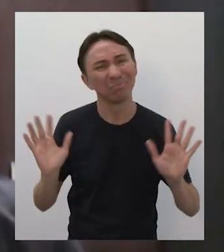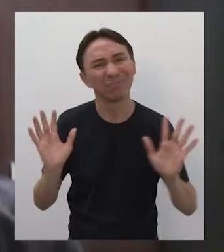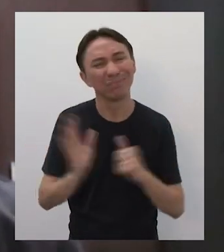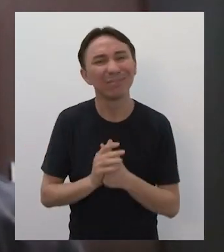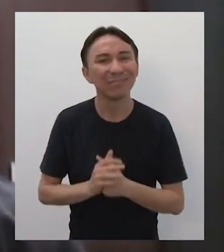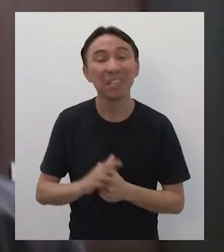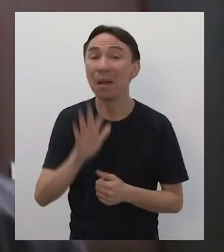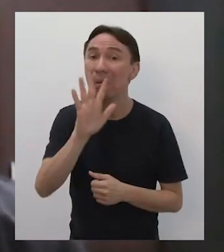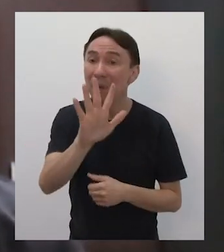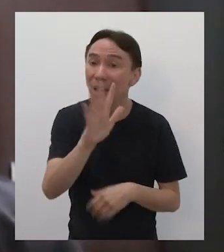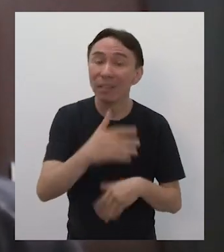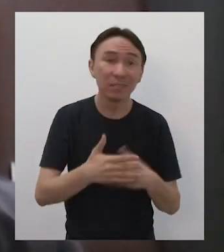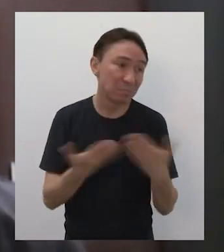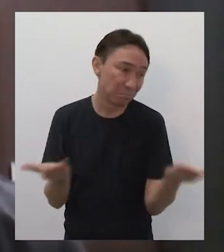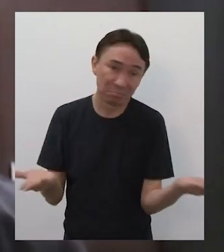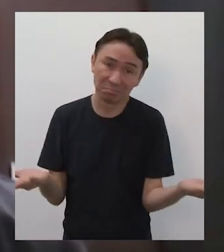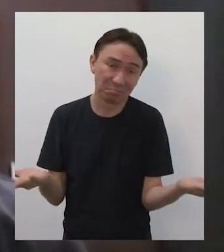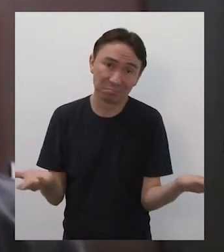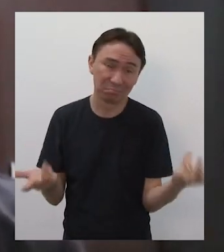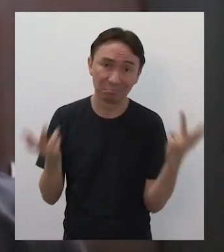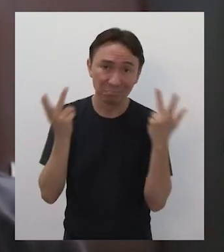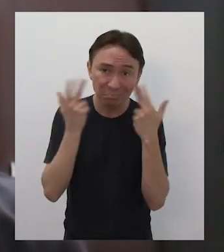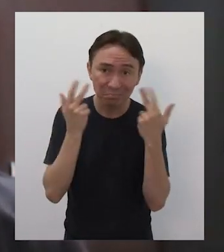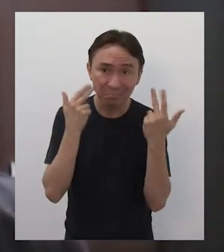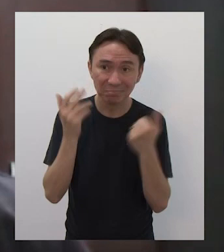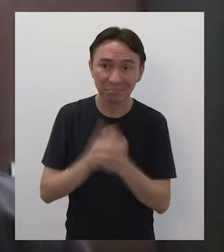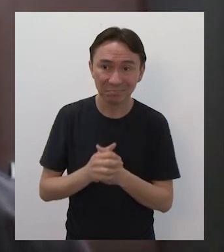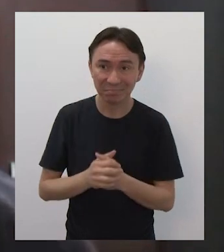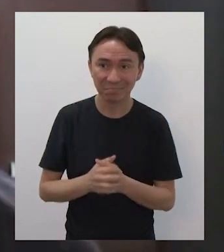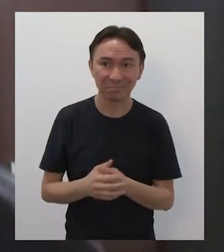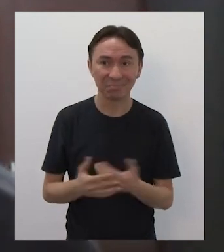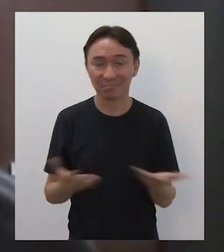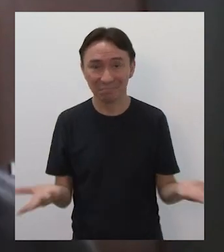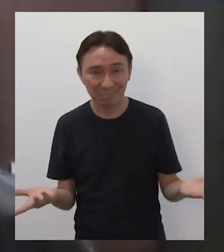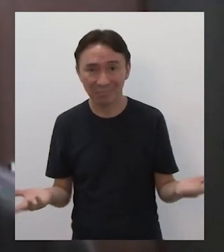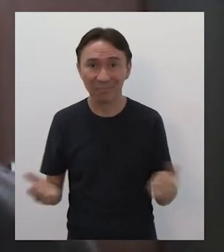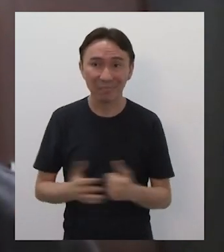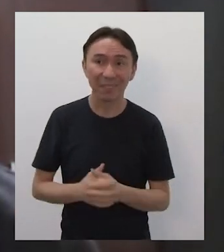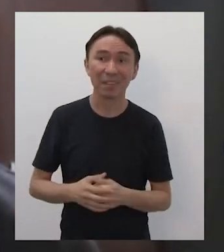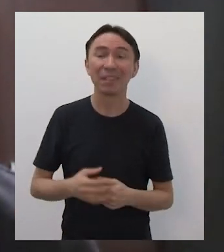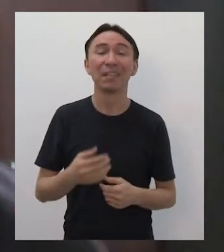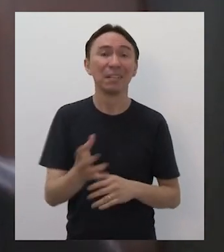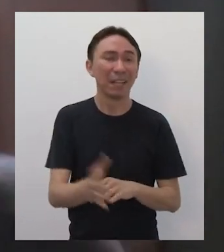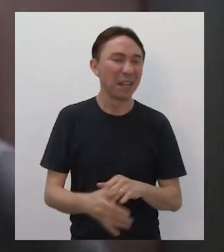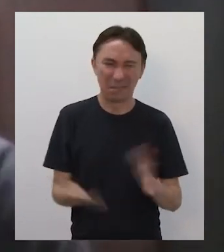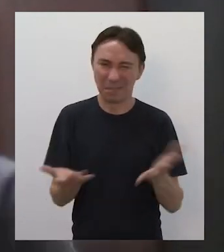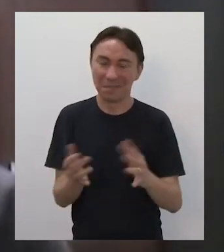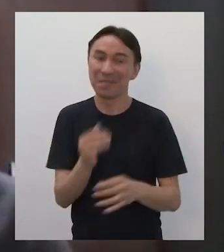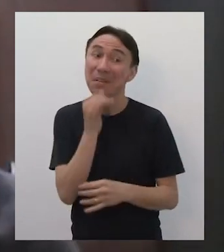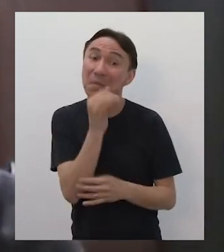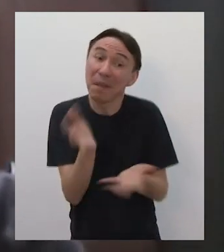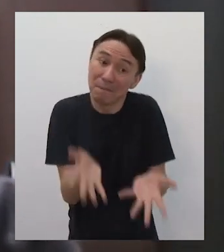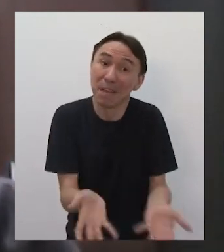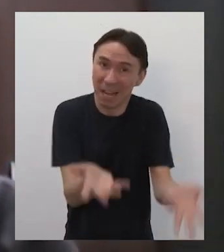mesmo, né? Acho que eu só falo, não sei. Passo a palavra.